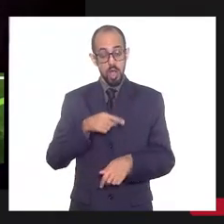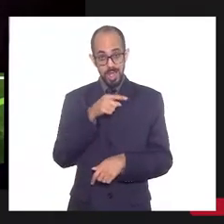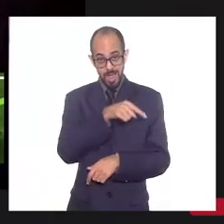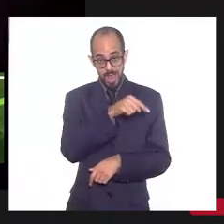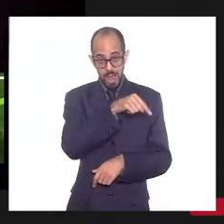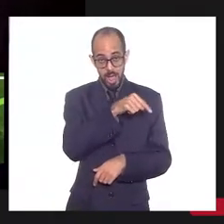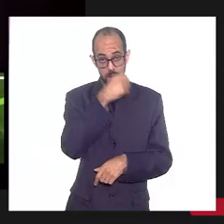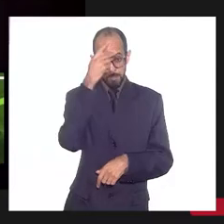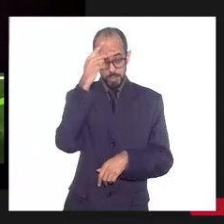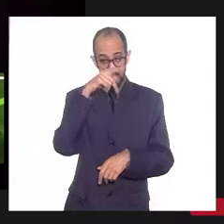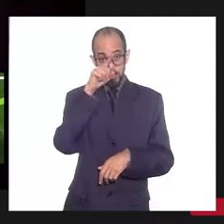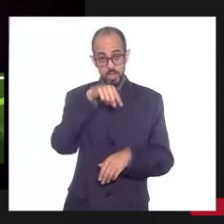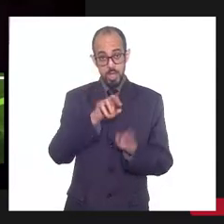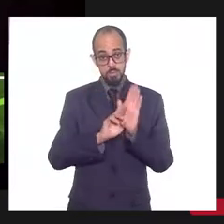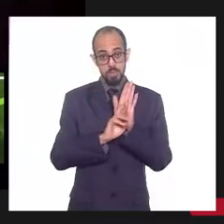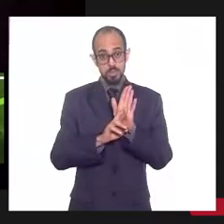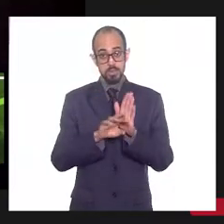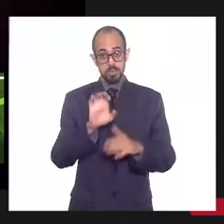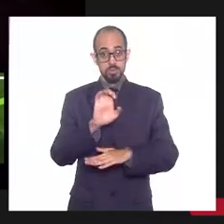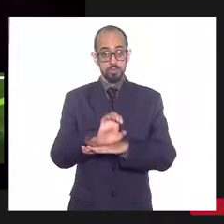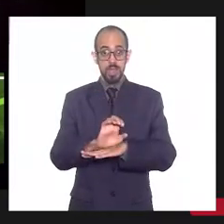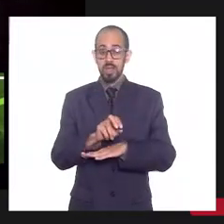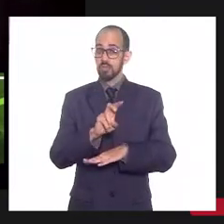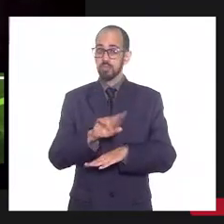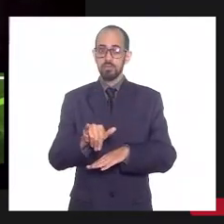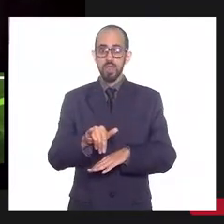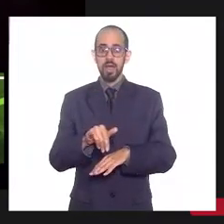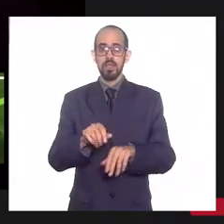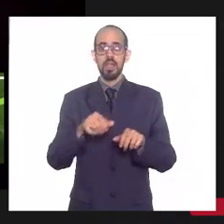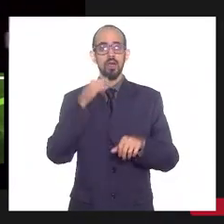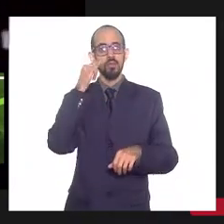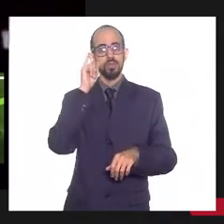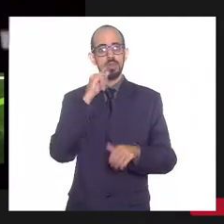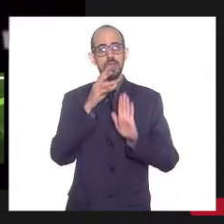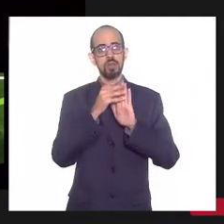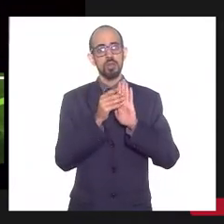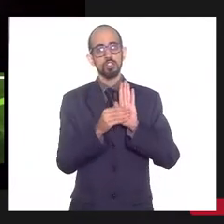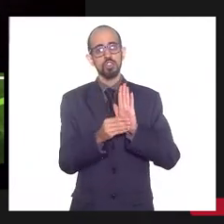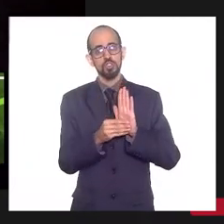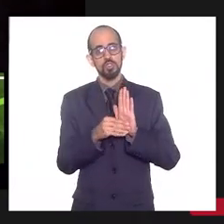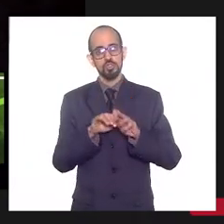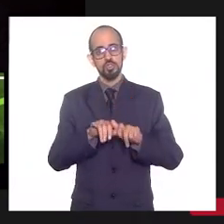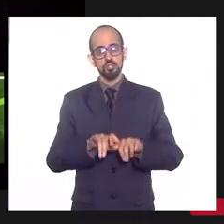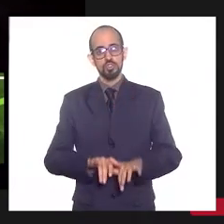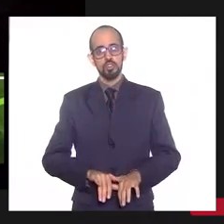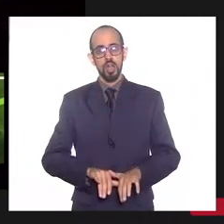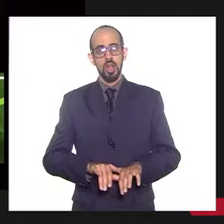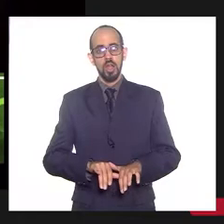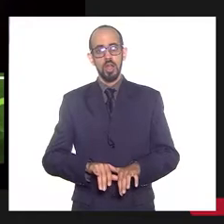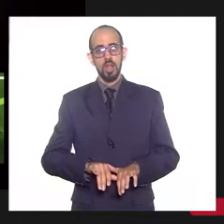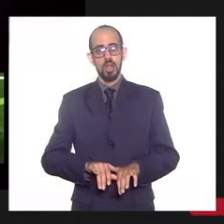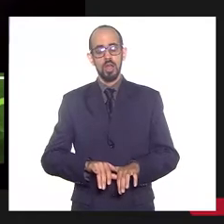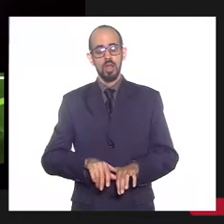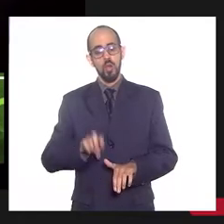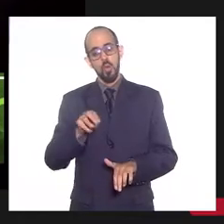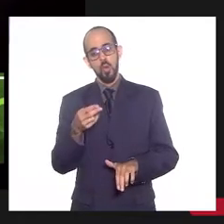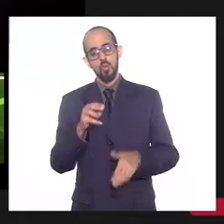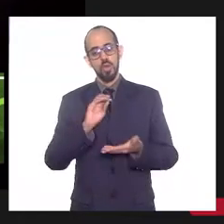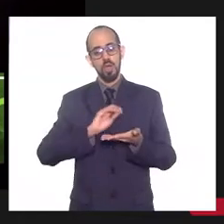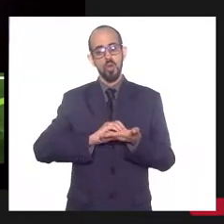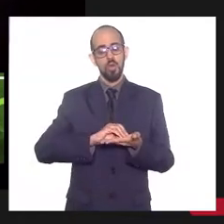instalada a delegacia vai fazer de tudo para você não registrar invariavelmente é registrado como